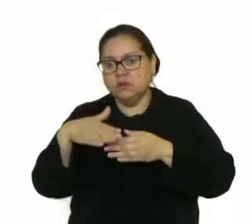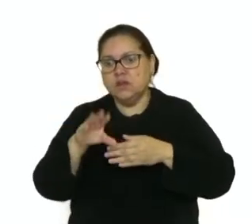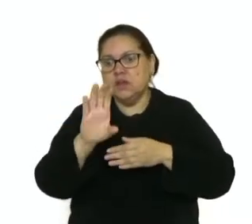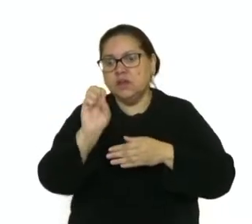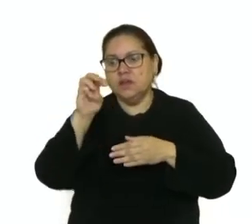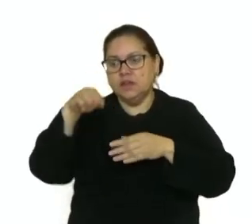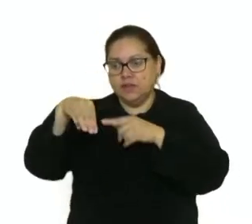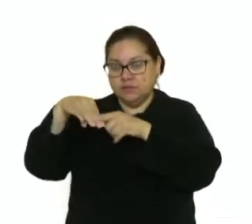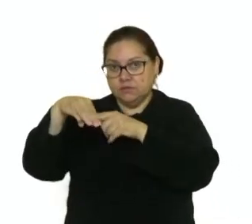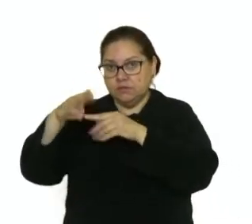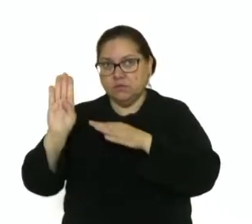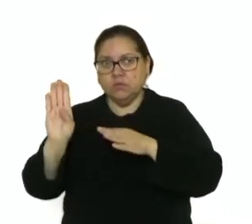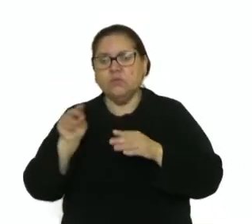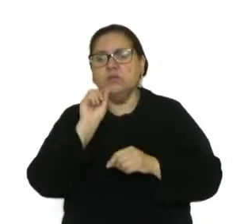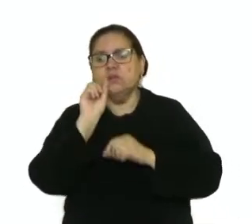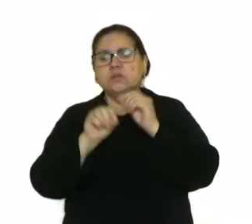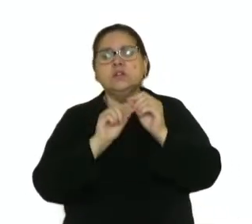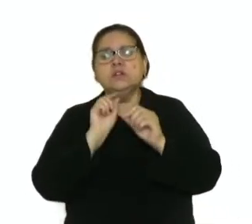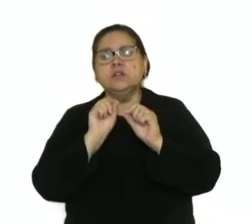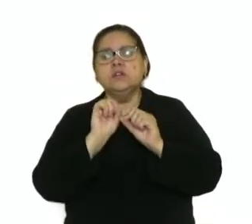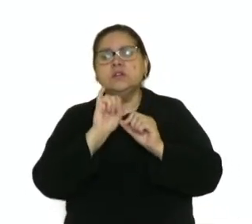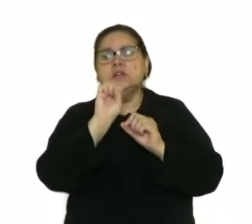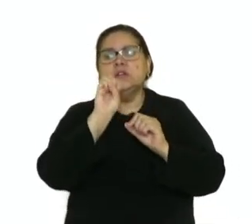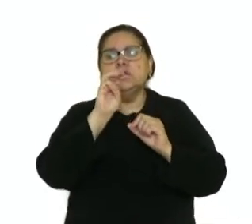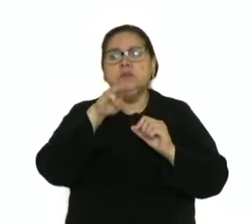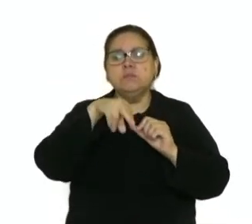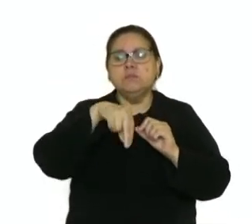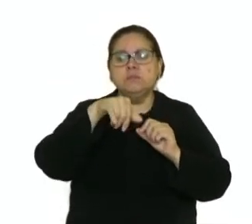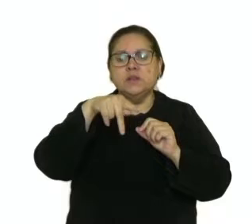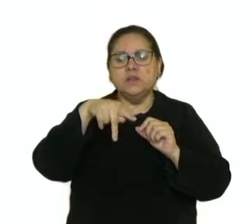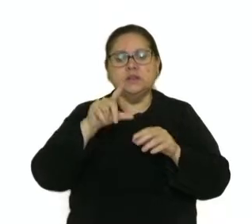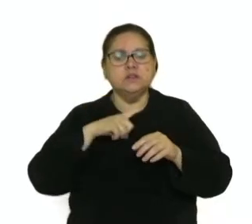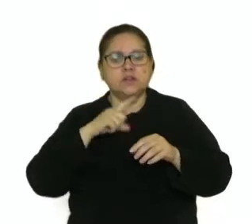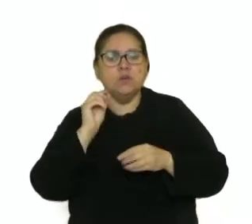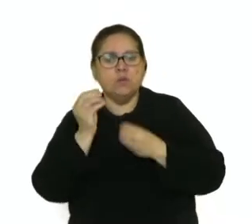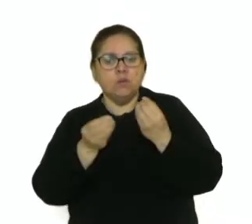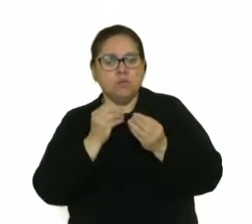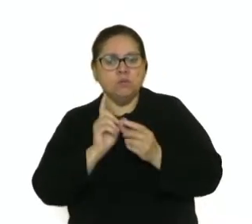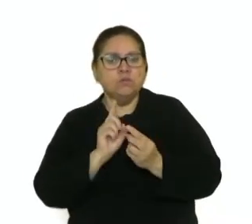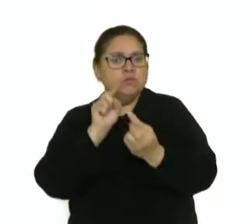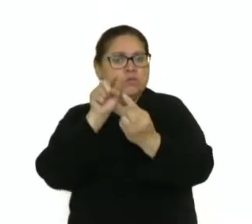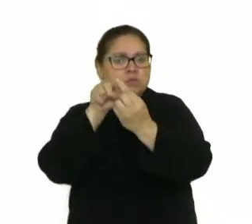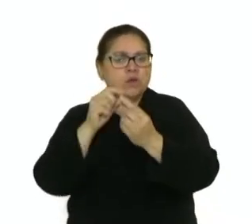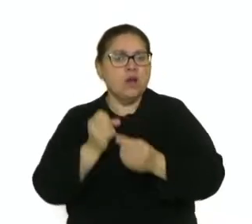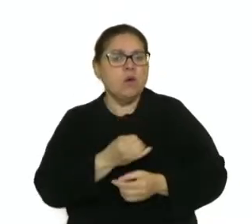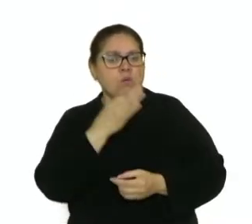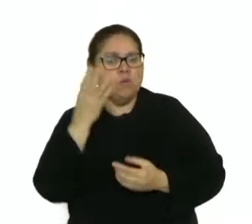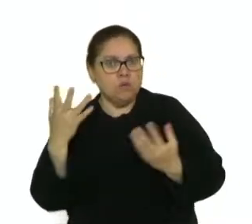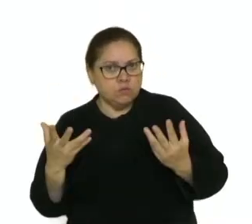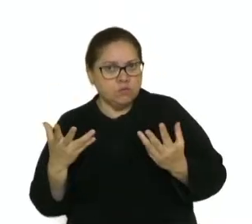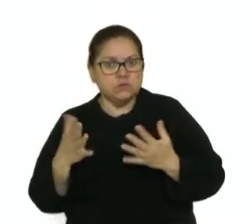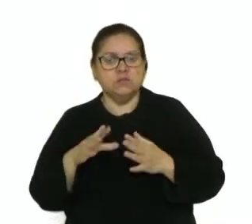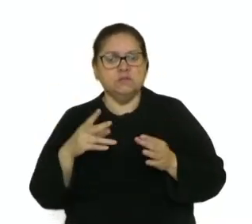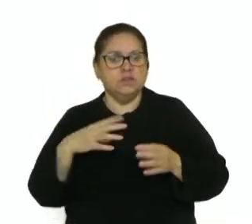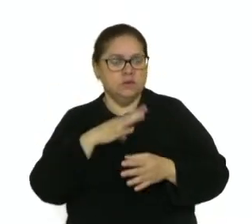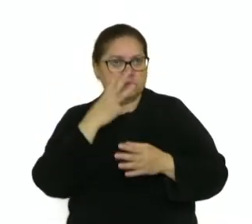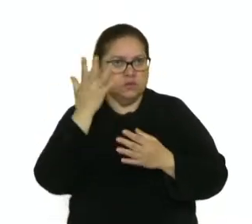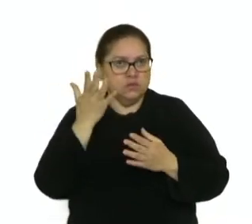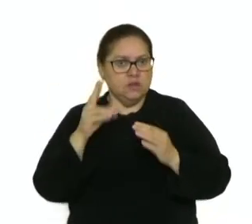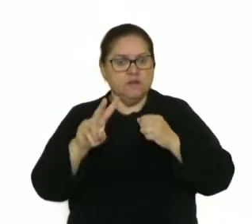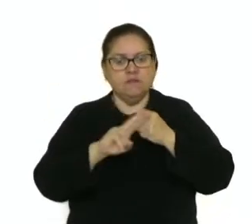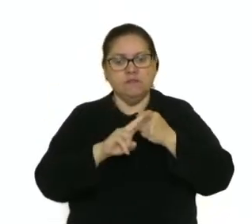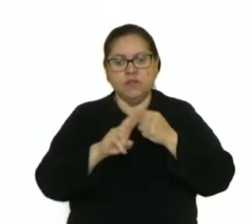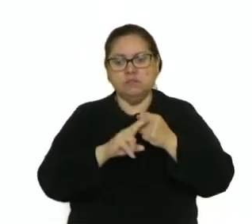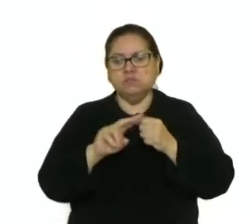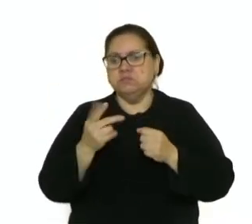em. O que implica, ou seja, tem como consequência algo, alguma coisa. Nesse sentido, o verbo